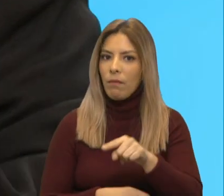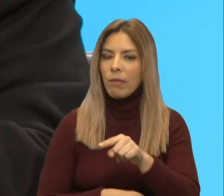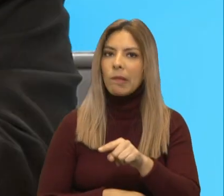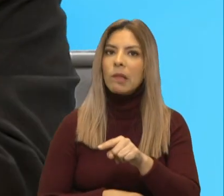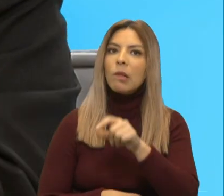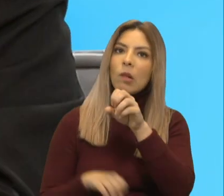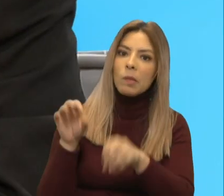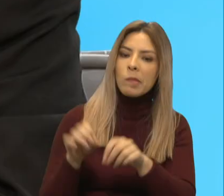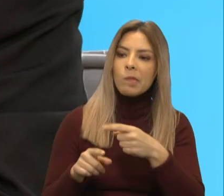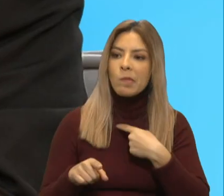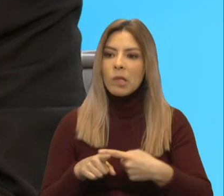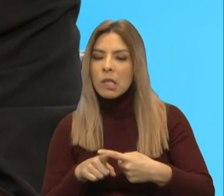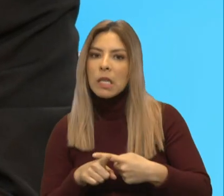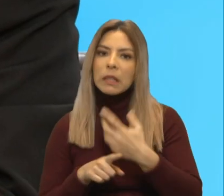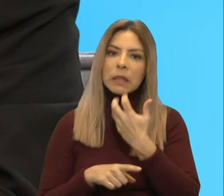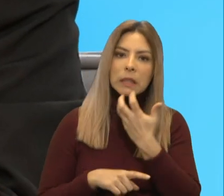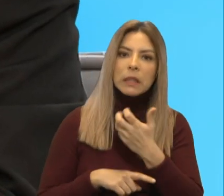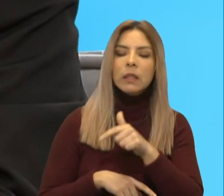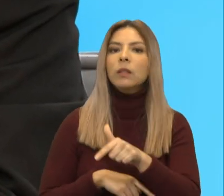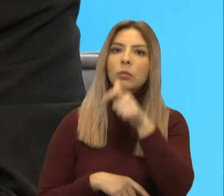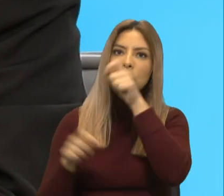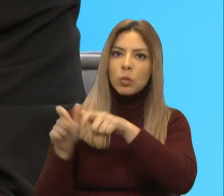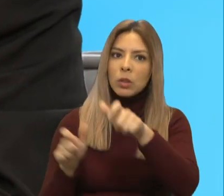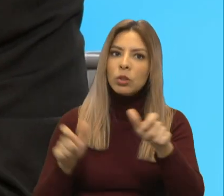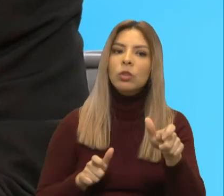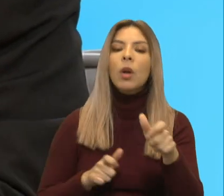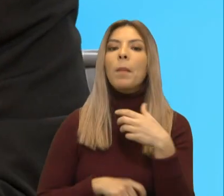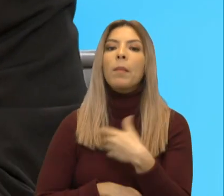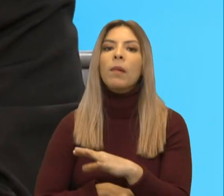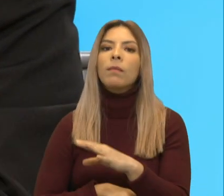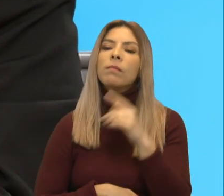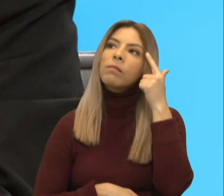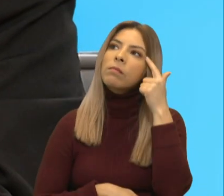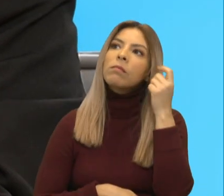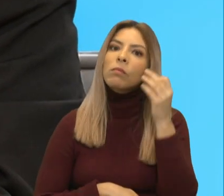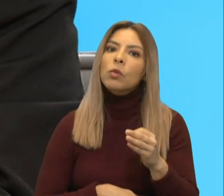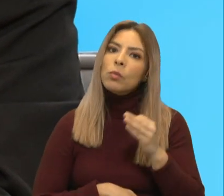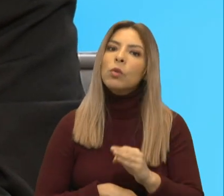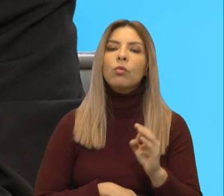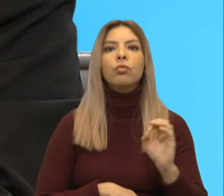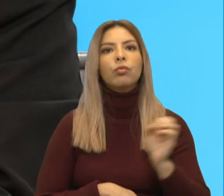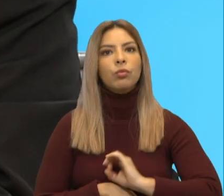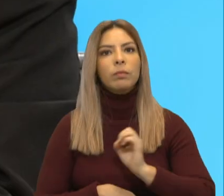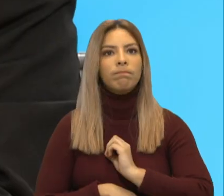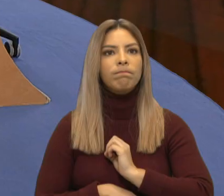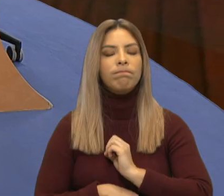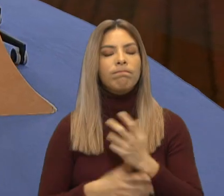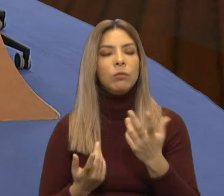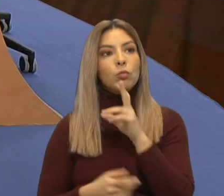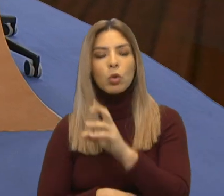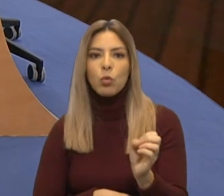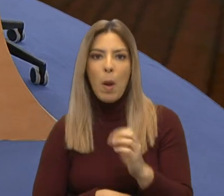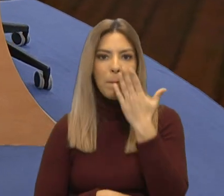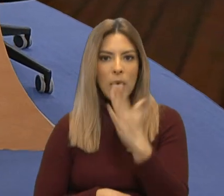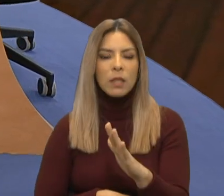são os anseios da população não estão a ser ouvidos e atendidos e não há respostas. Sente que o país está a